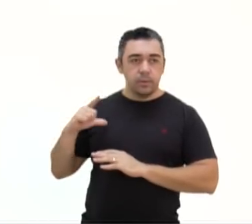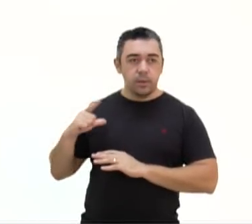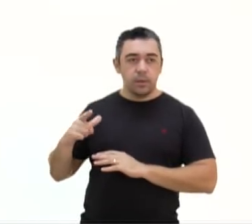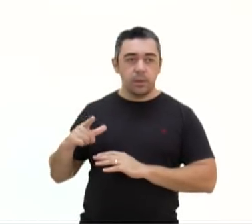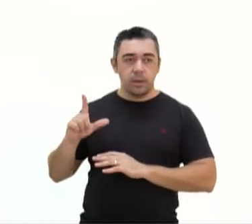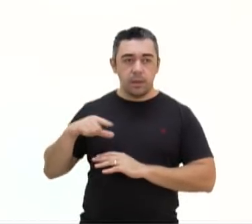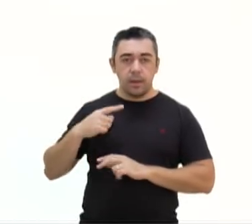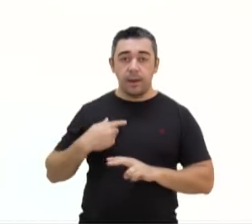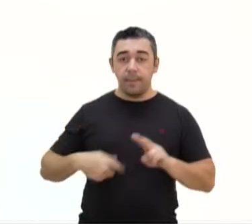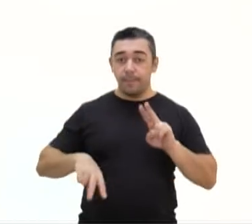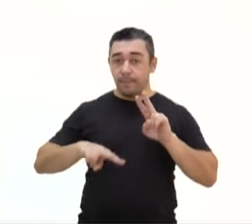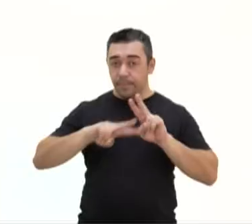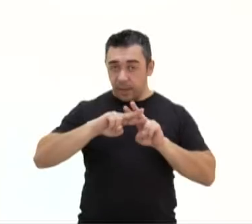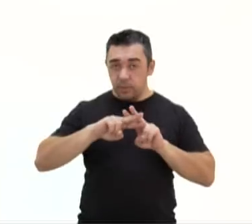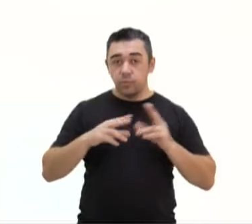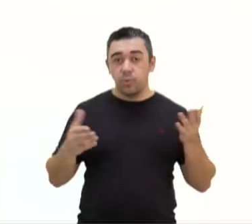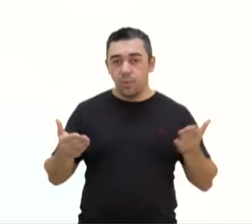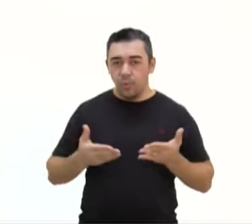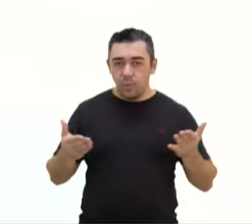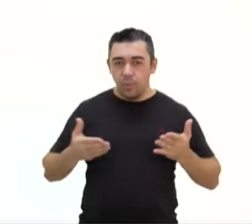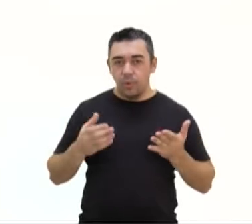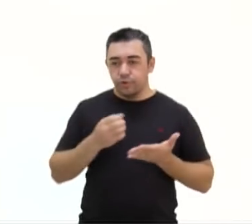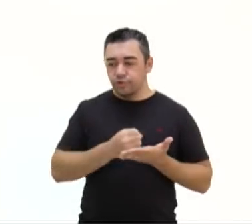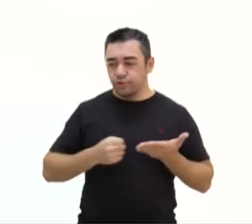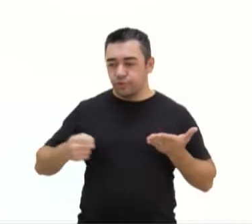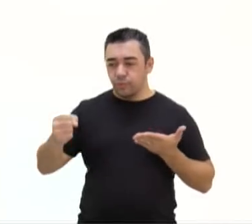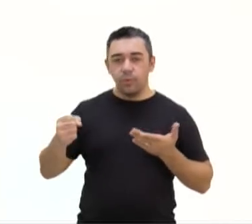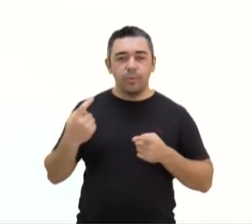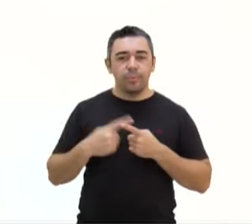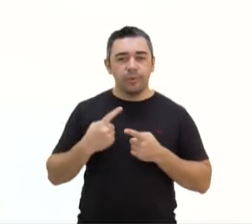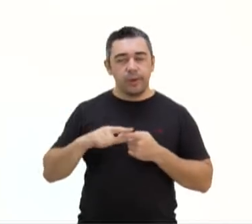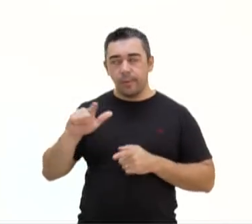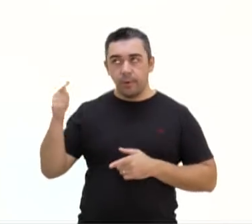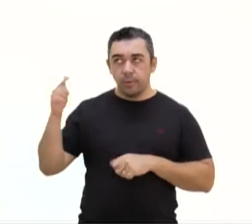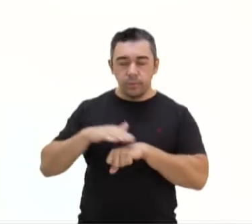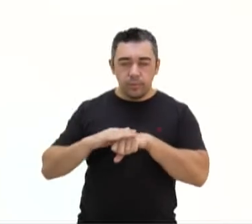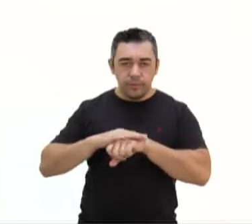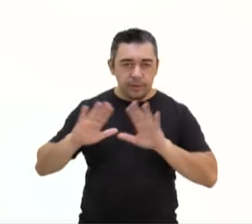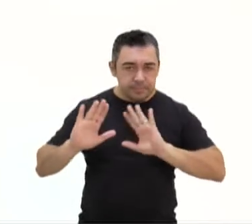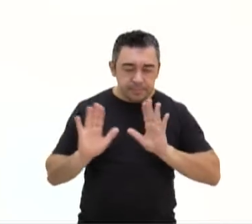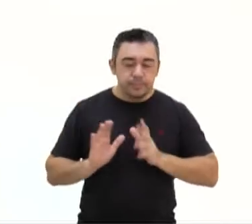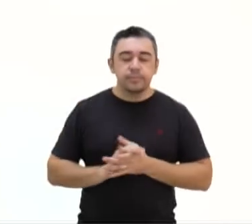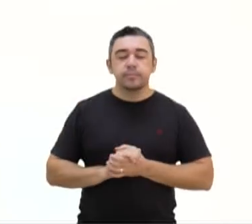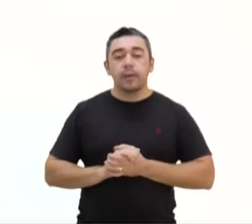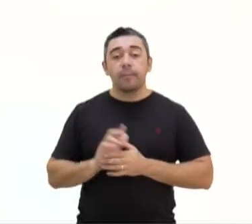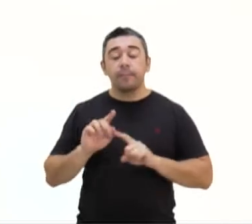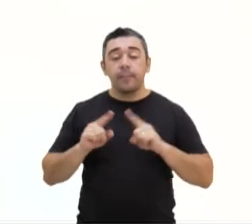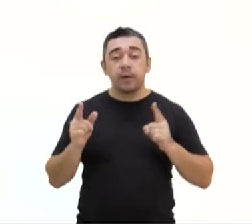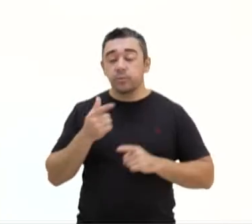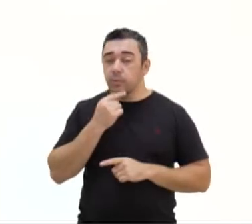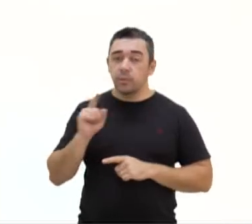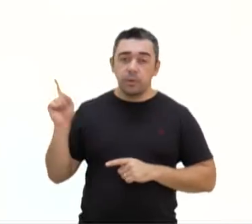um preso político fora do seu lugar sagrado. Mas essa é uma outra conversa. É difícil imaginar um sistema